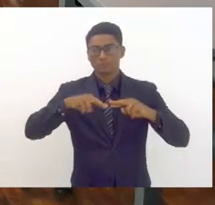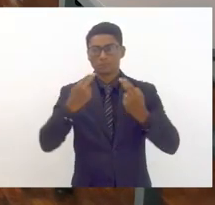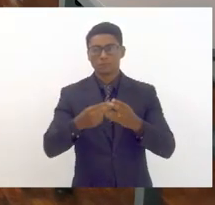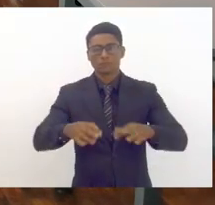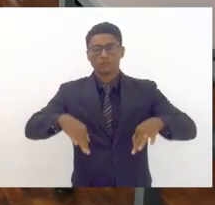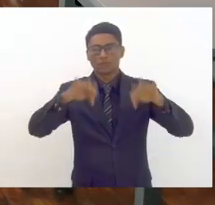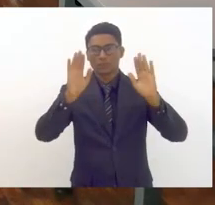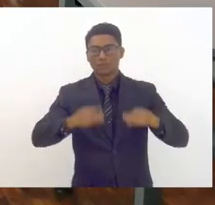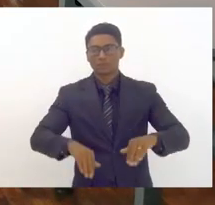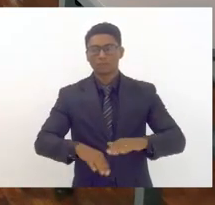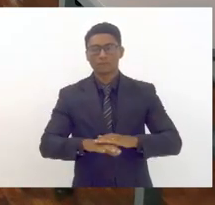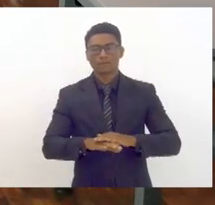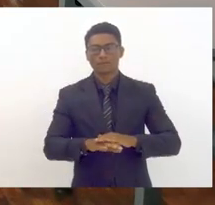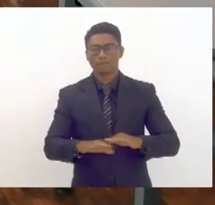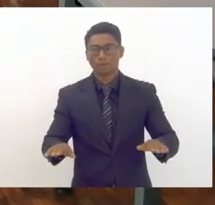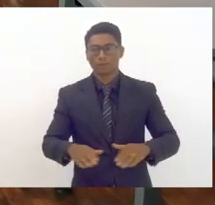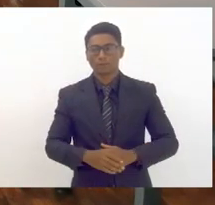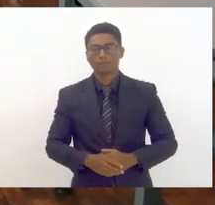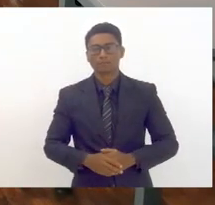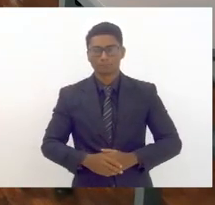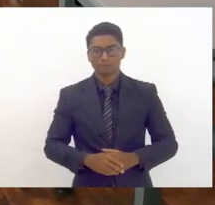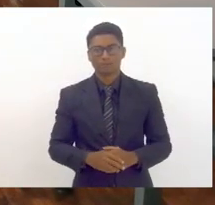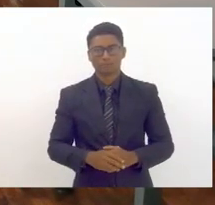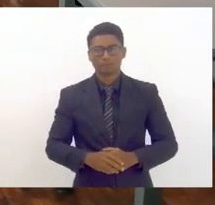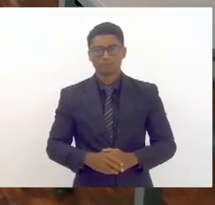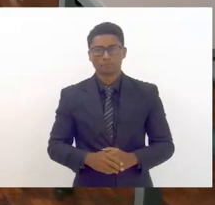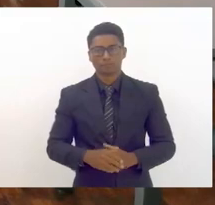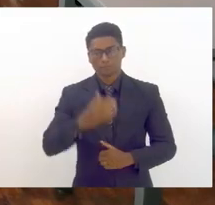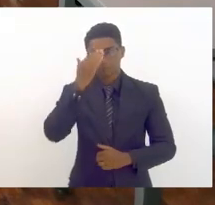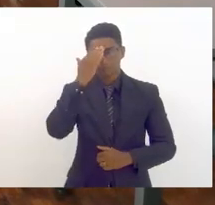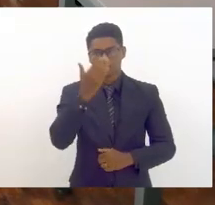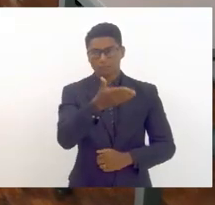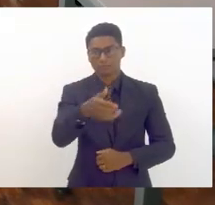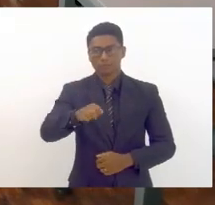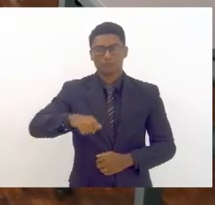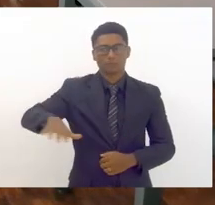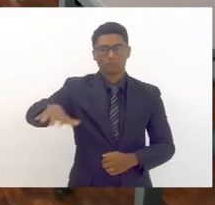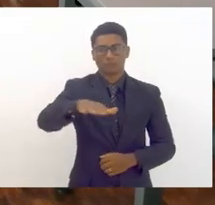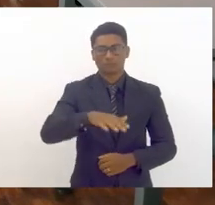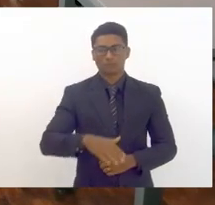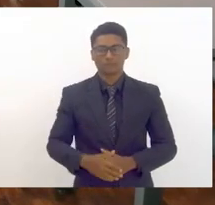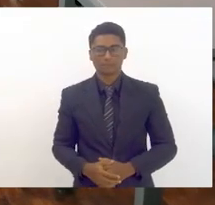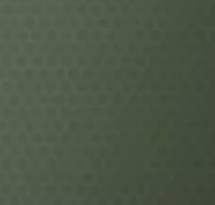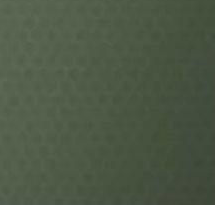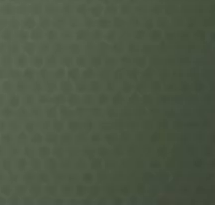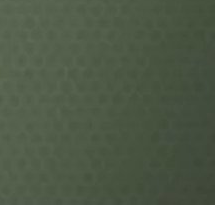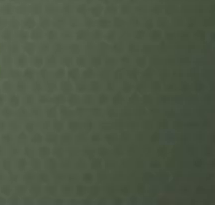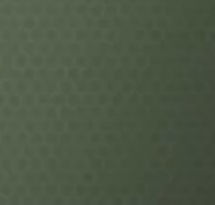audiência pública dessa manhã. Muito obrigado a todos e a todas.